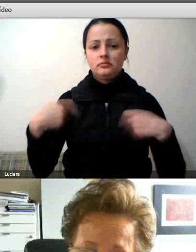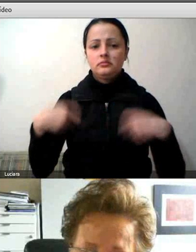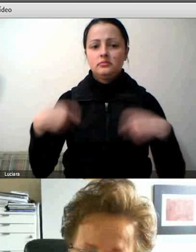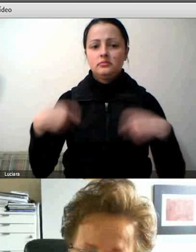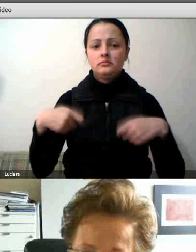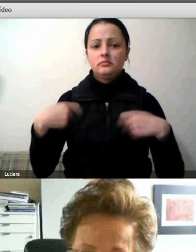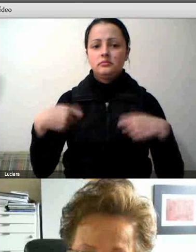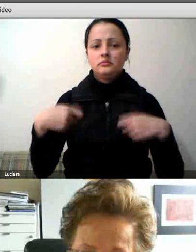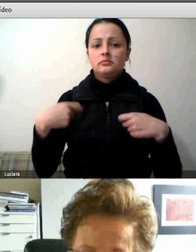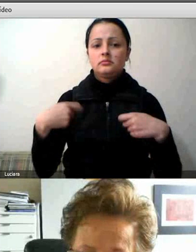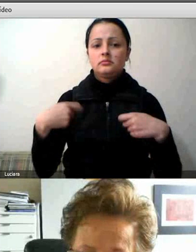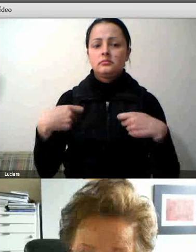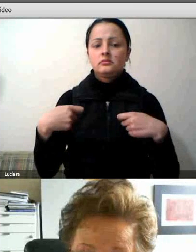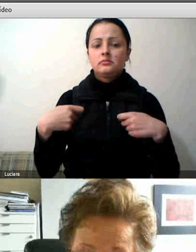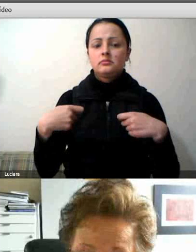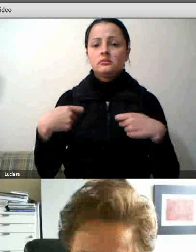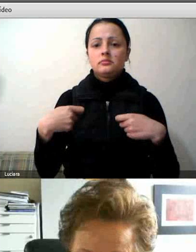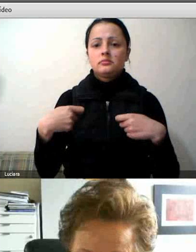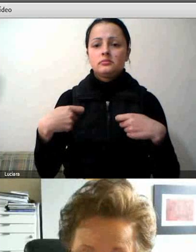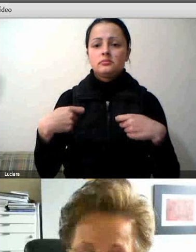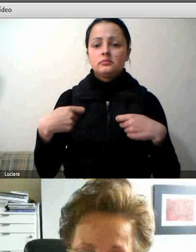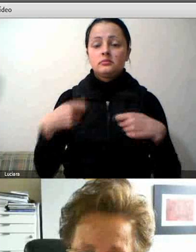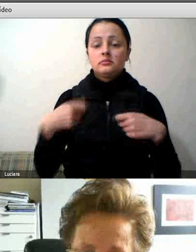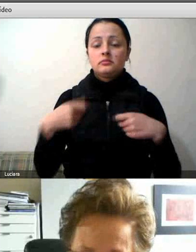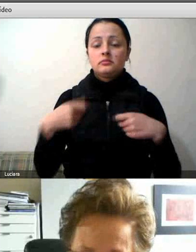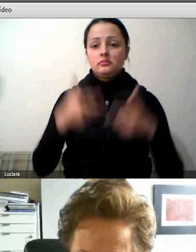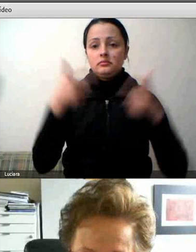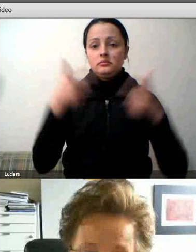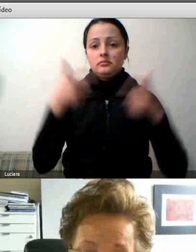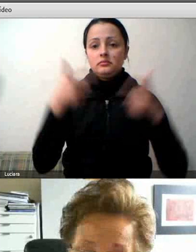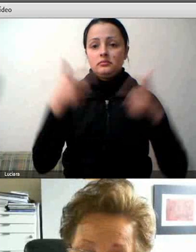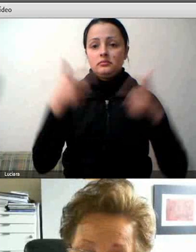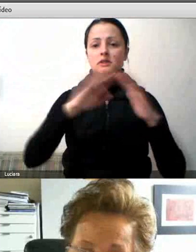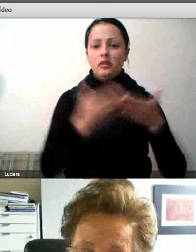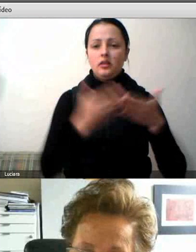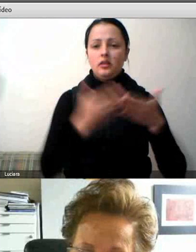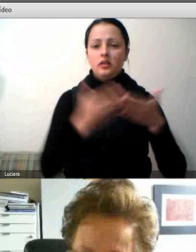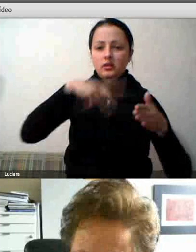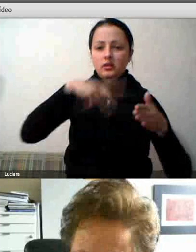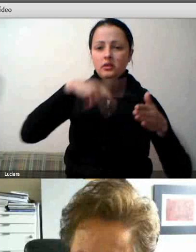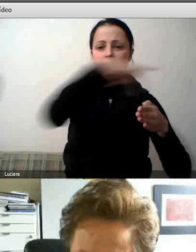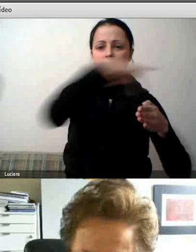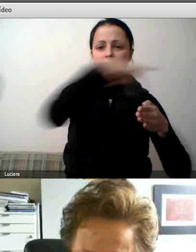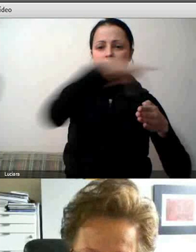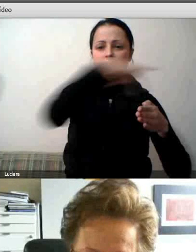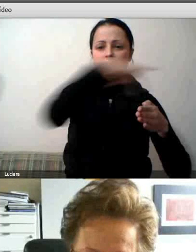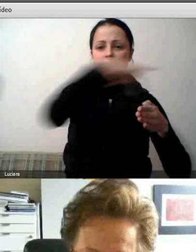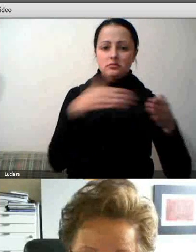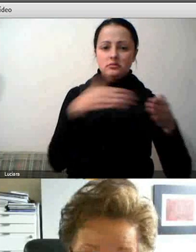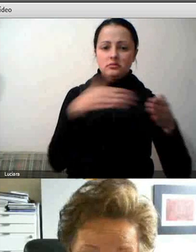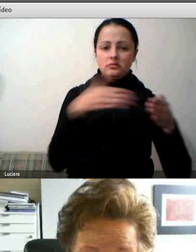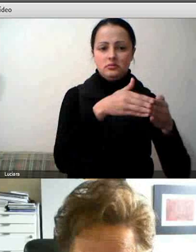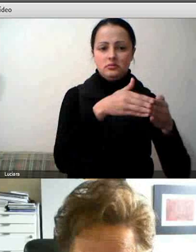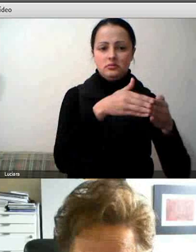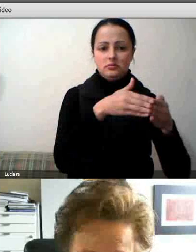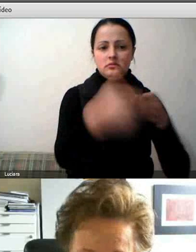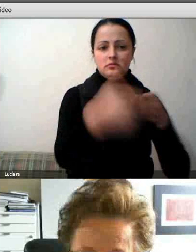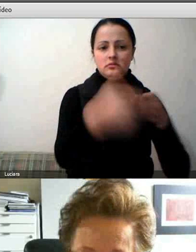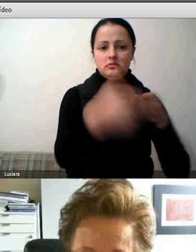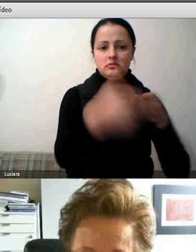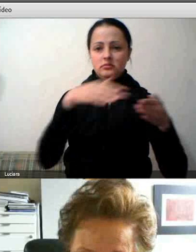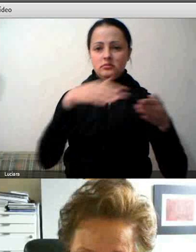A proposta é começar pela fronteira, pelas escolas da fronteira. Então, nós decidimos, de acordo com o nosso reitor,